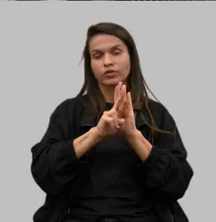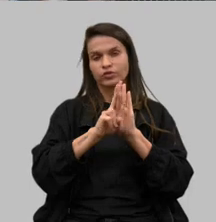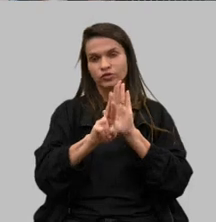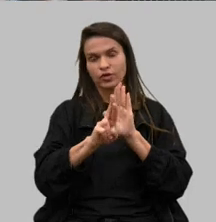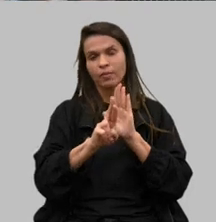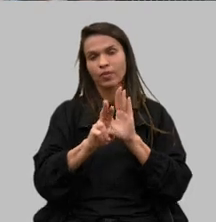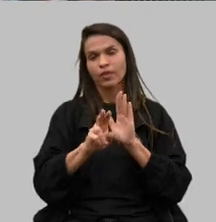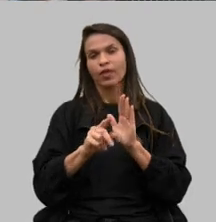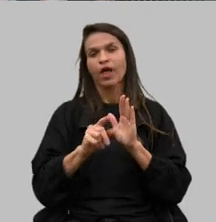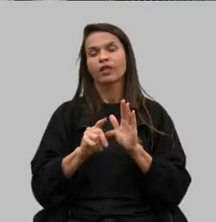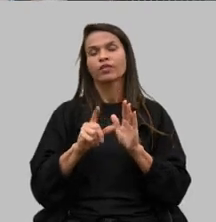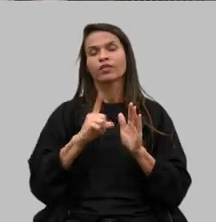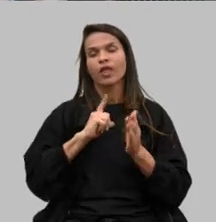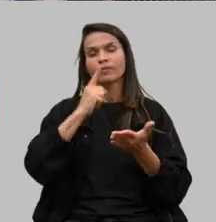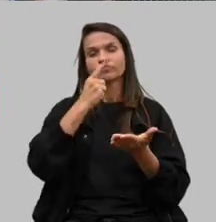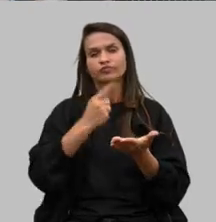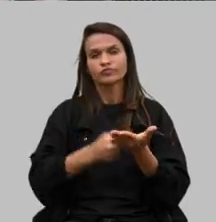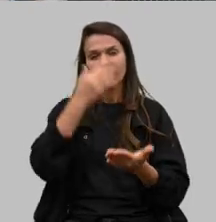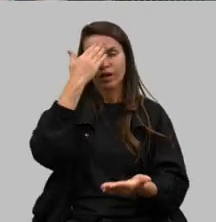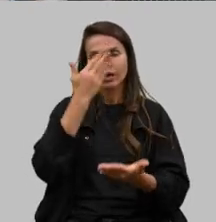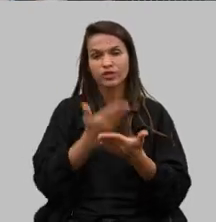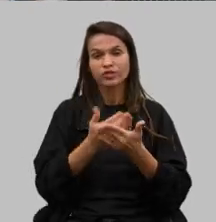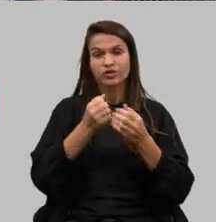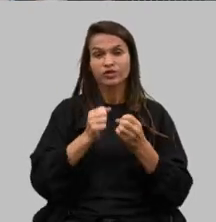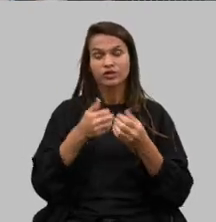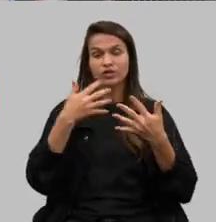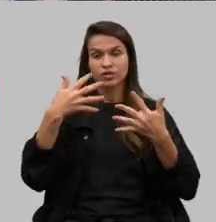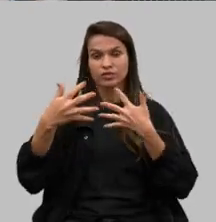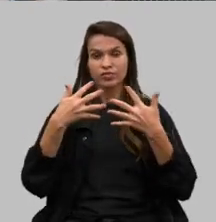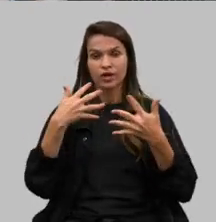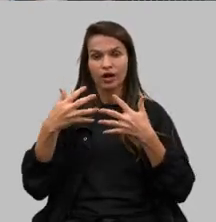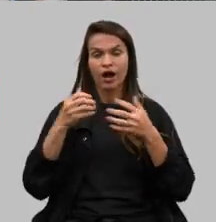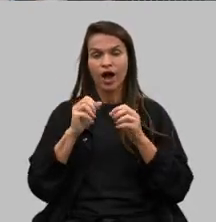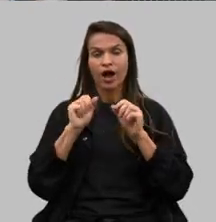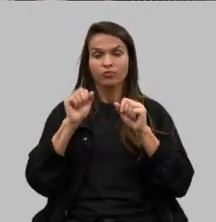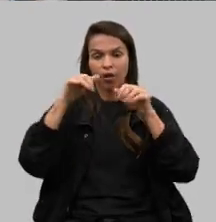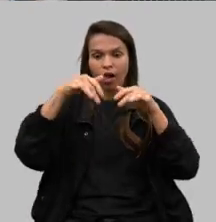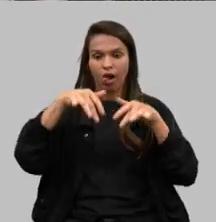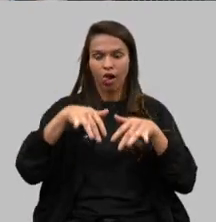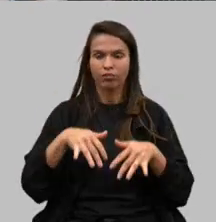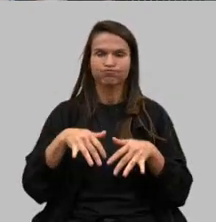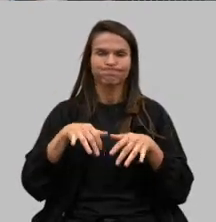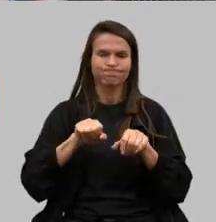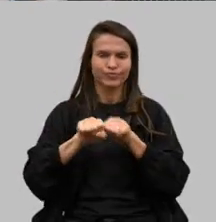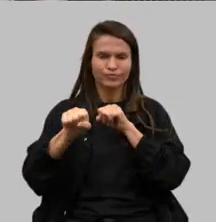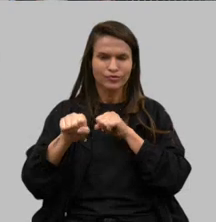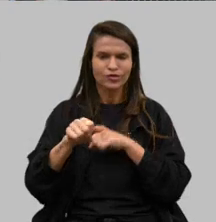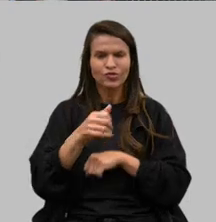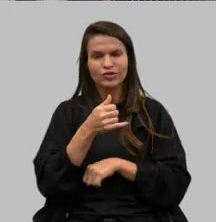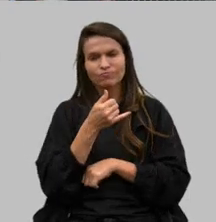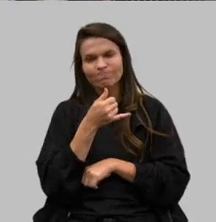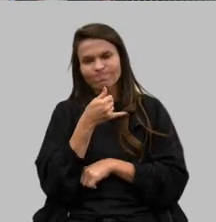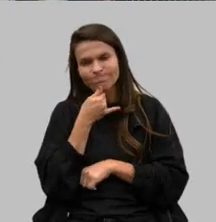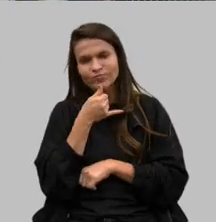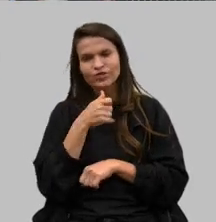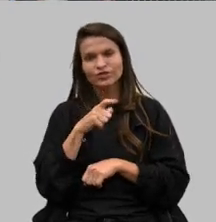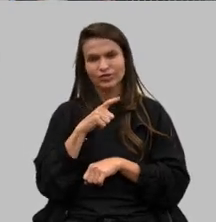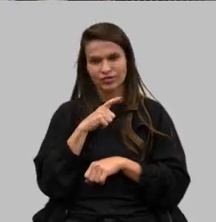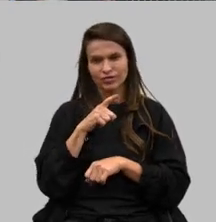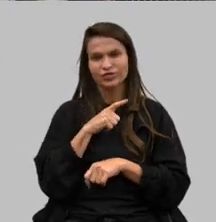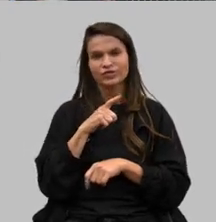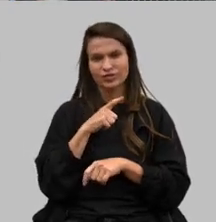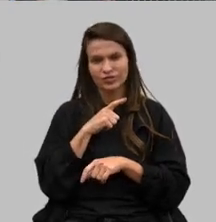efetividade credibilidade e transparência uma vez que as barras que romperam infelizmente né tinham laudos que garantiam a